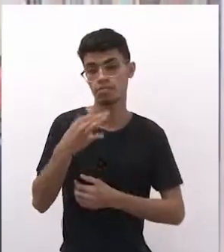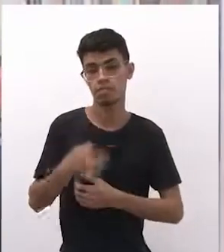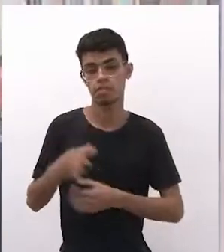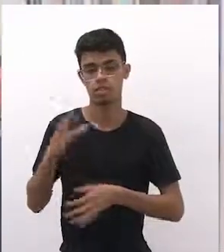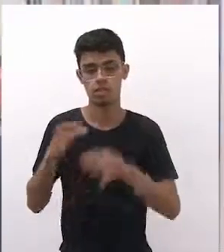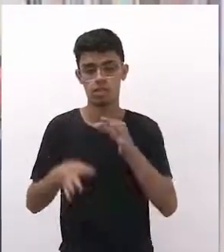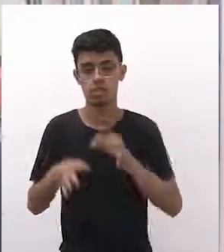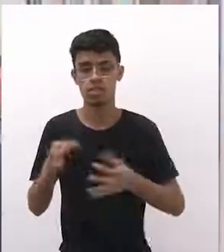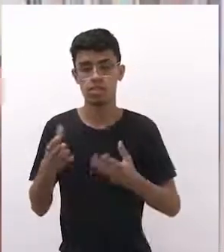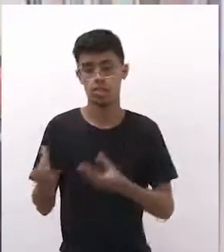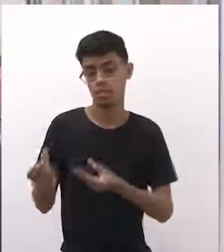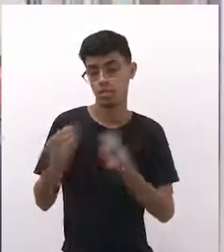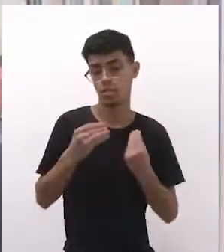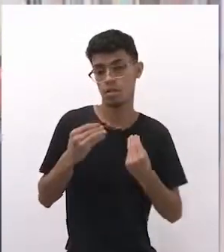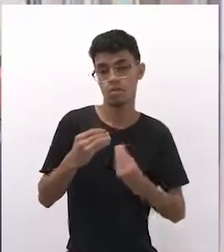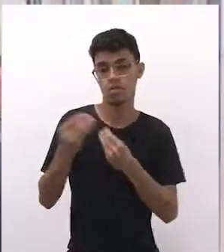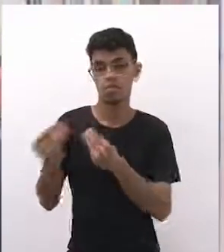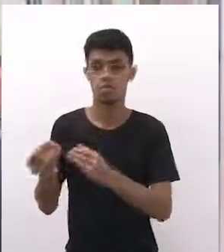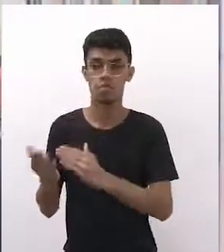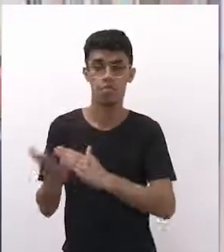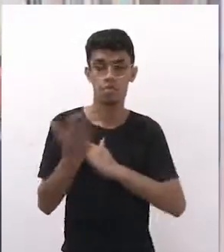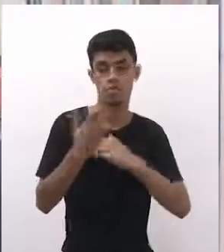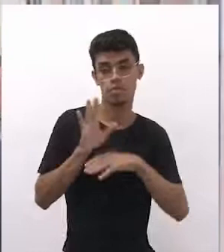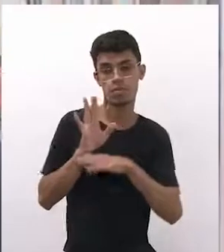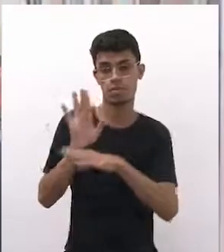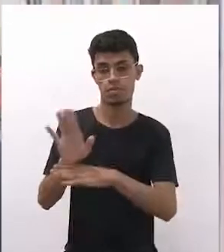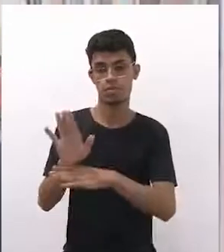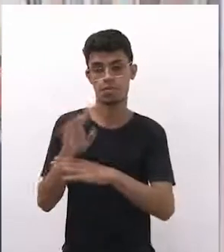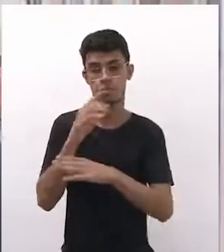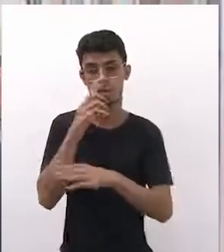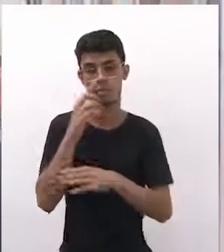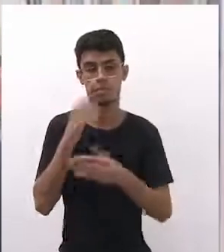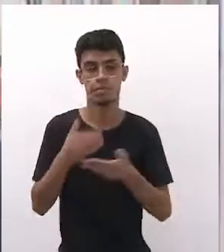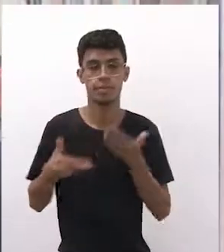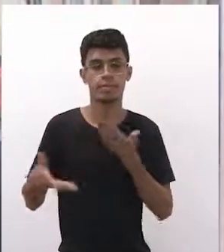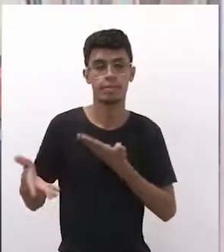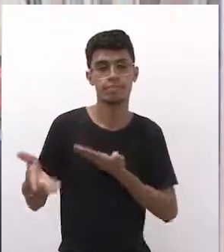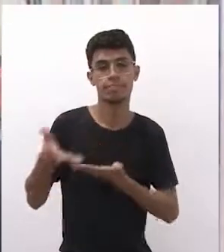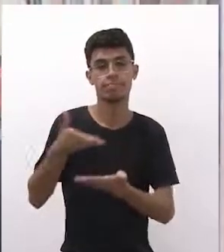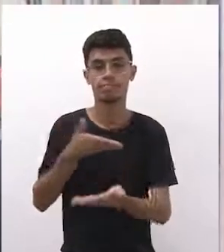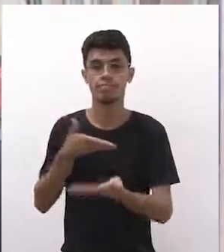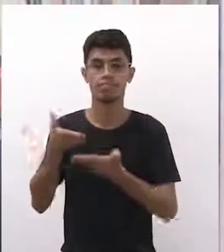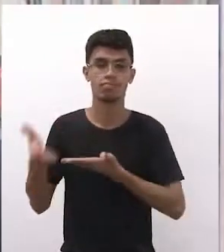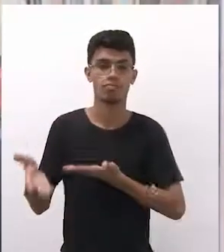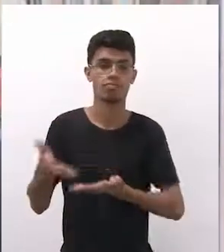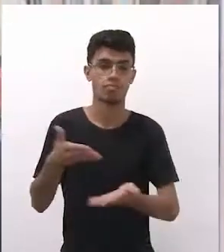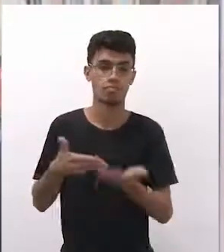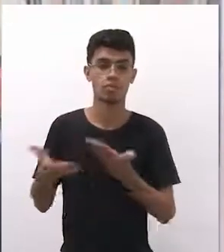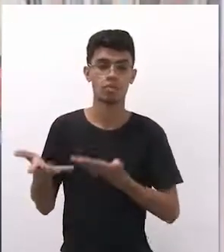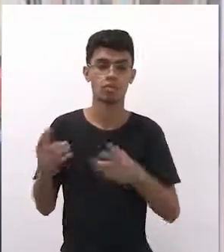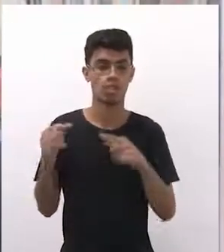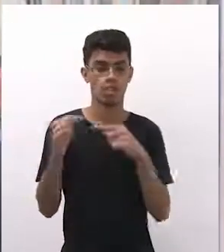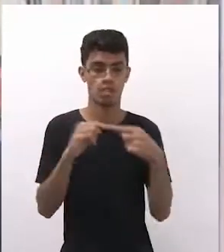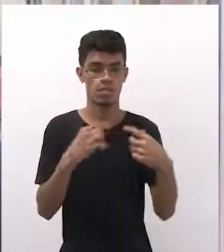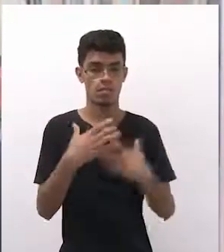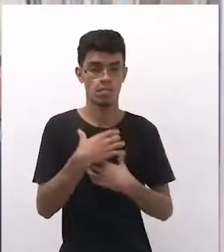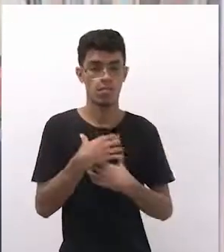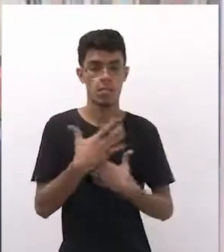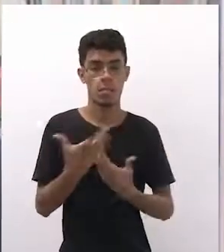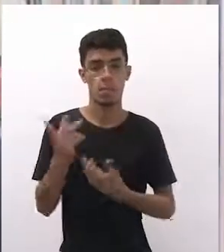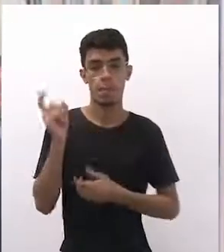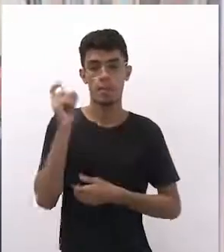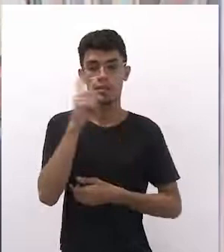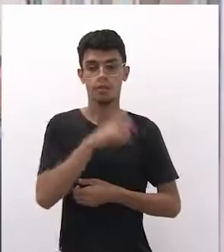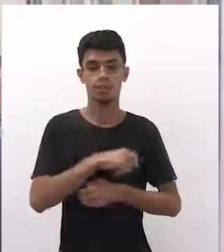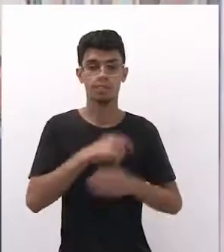deu uma roupa, ela me ajudou, ela fez alguma coisa por mim, então mereceria alguma benevolência nesse sentido. Então, a dificuldade